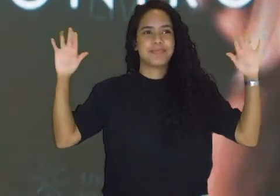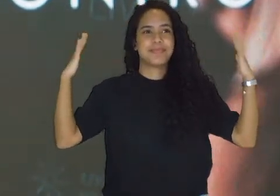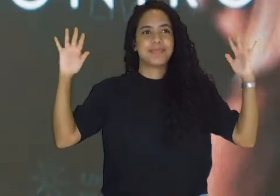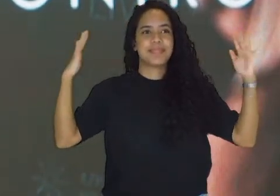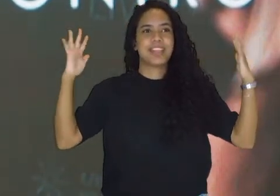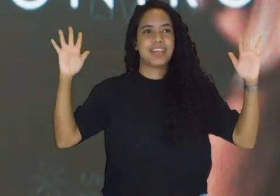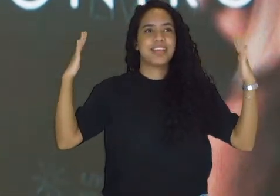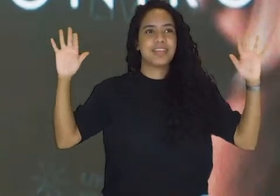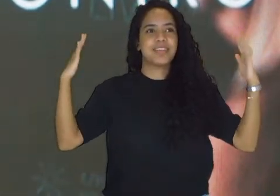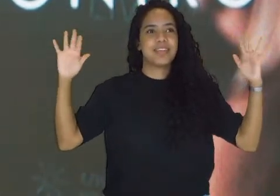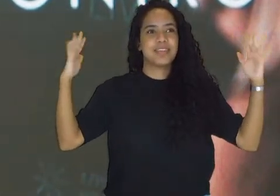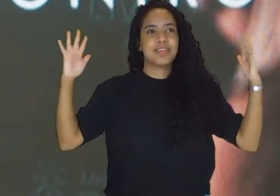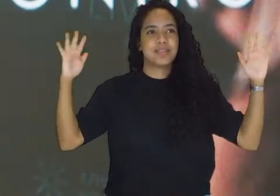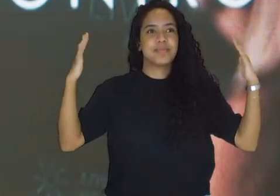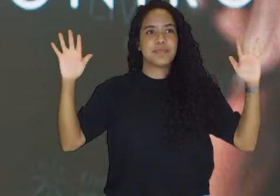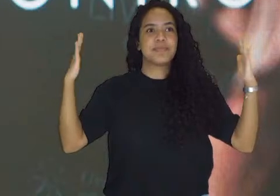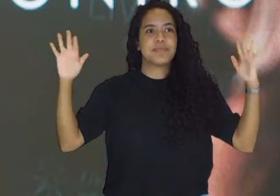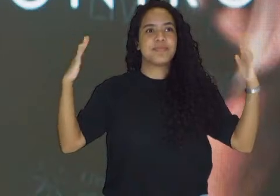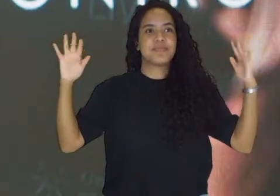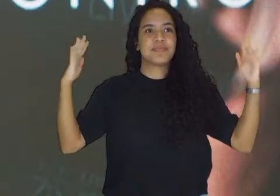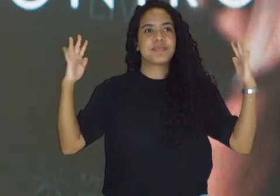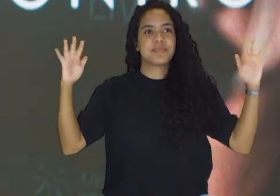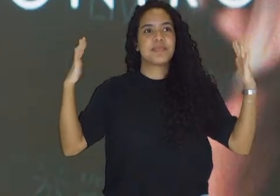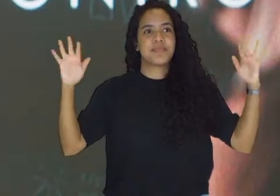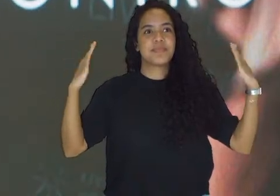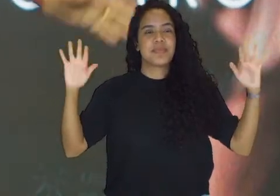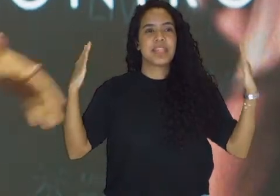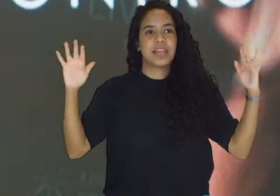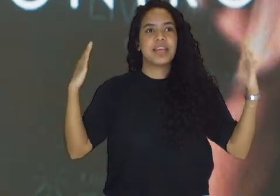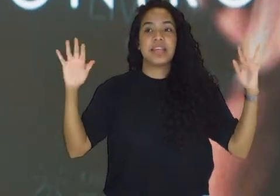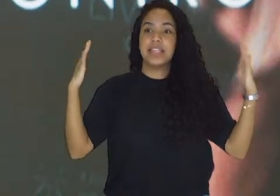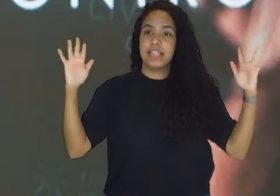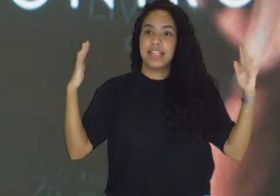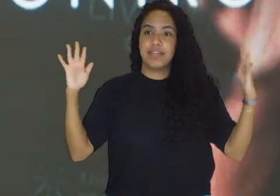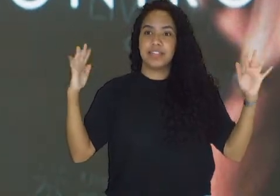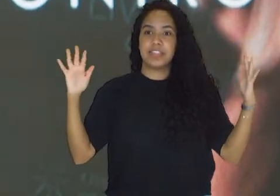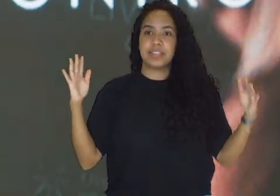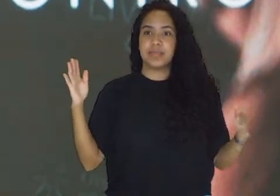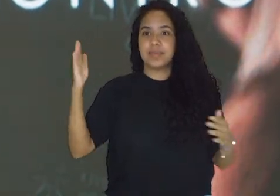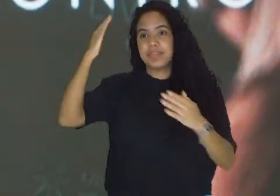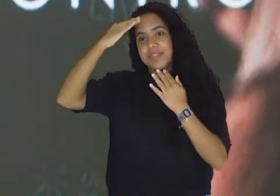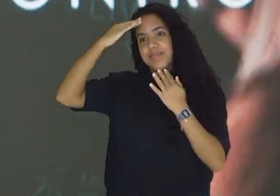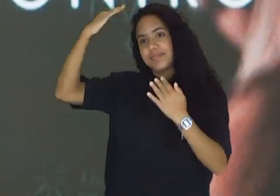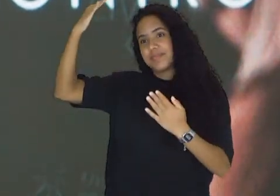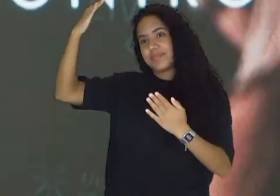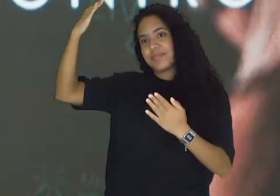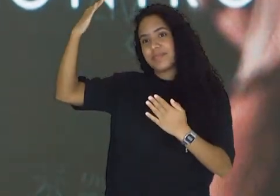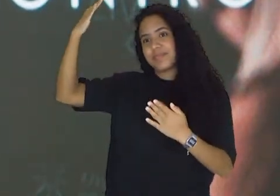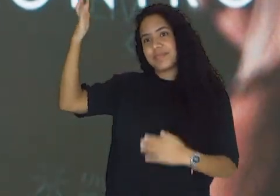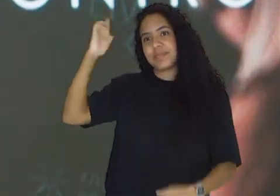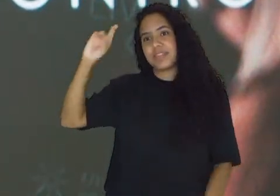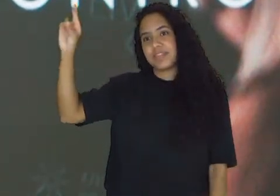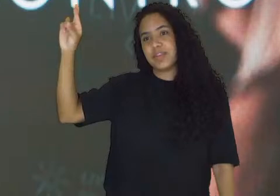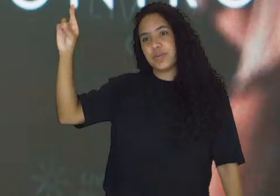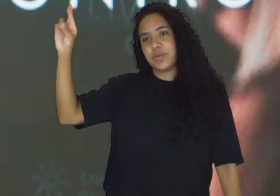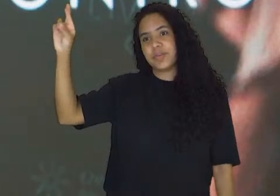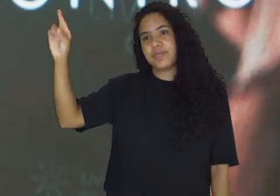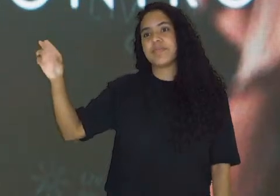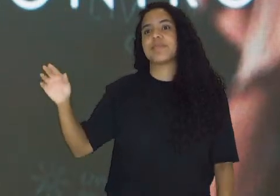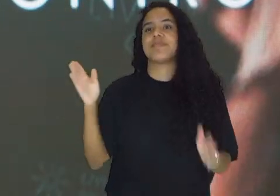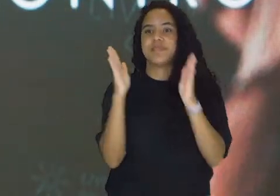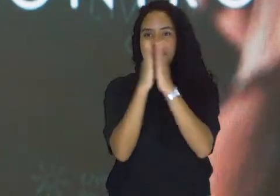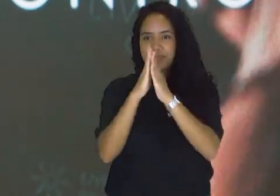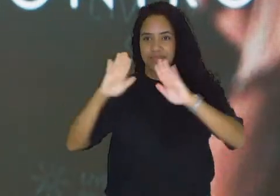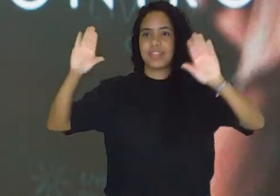Gostaria que você levantasse suas mãos agora e começasse a agradecer ao Senhor por estar nesse lugar. Você pode levantar as suas mãos